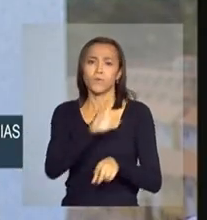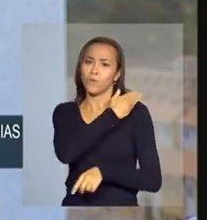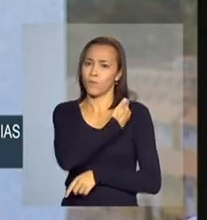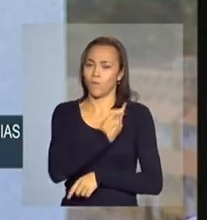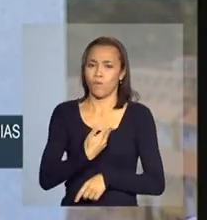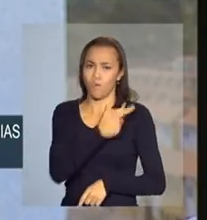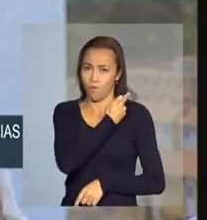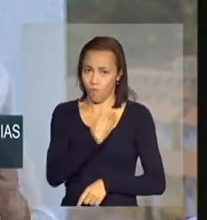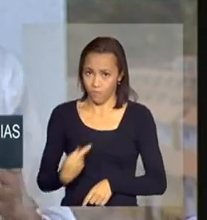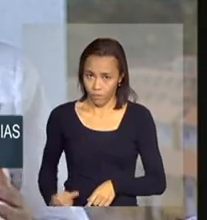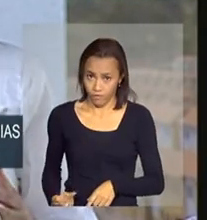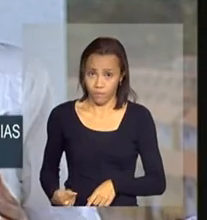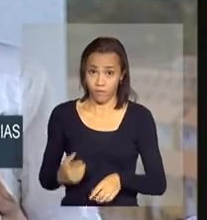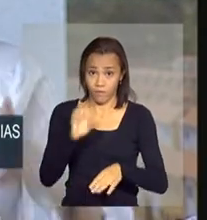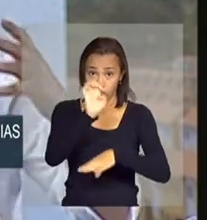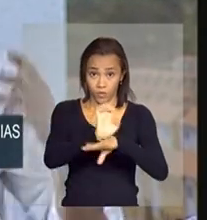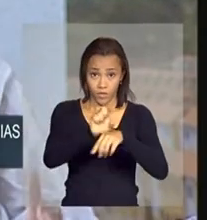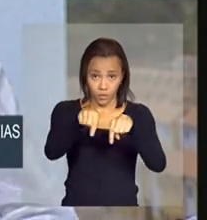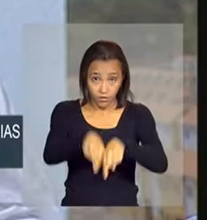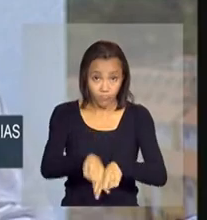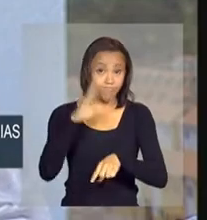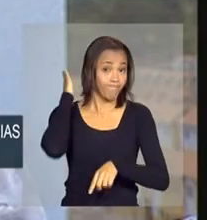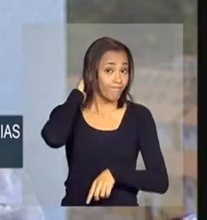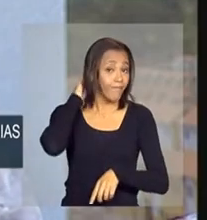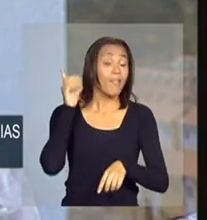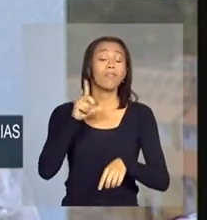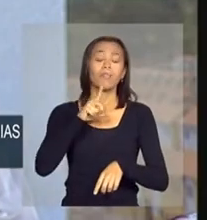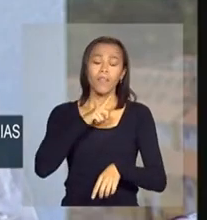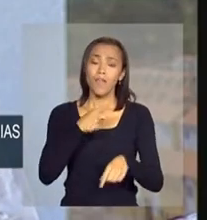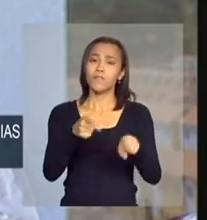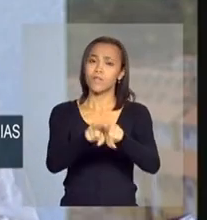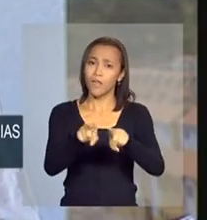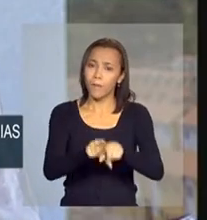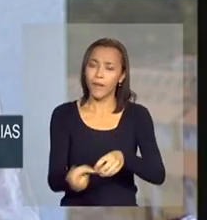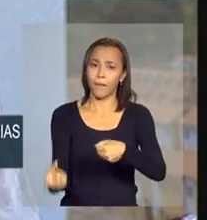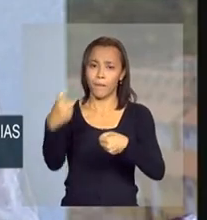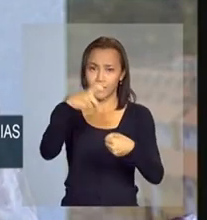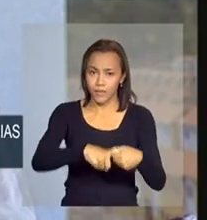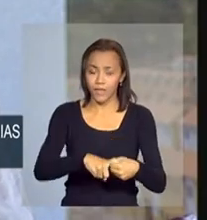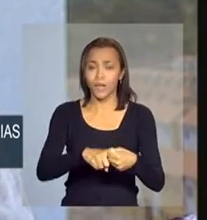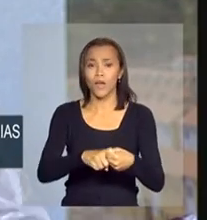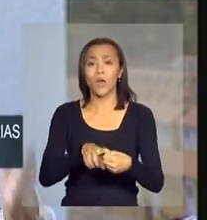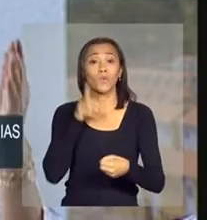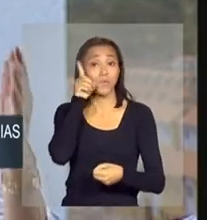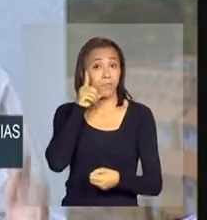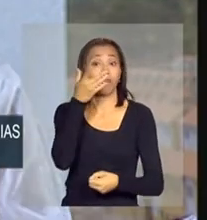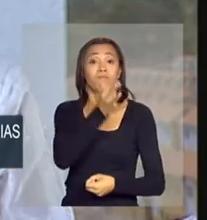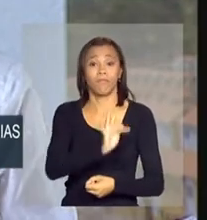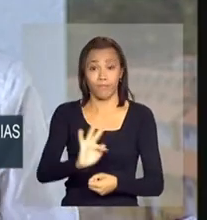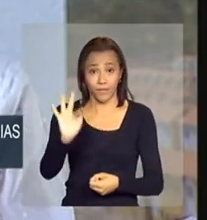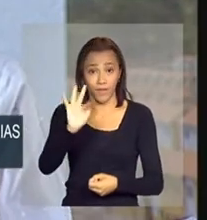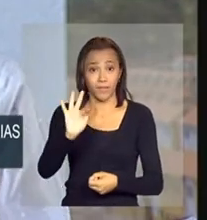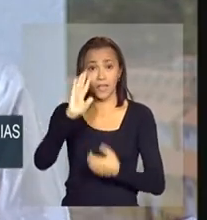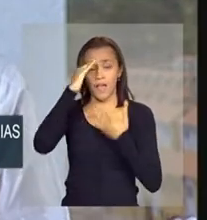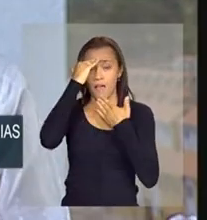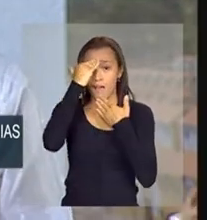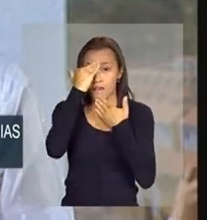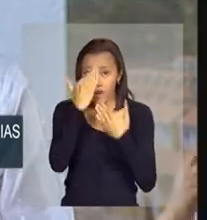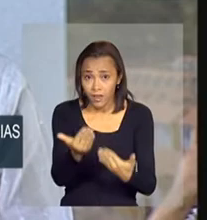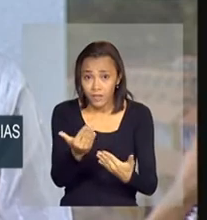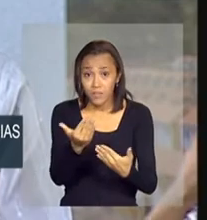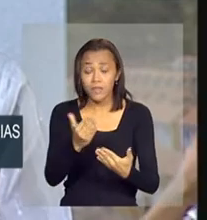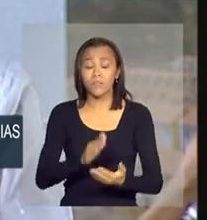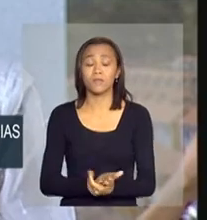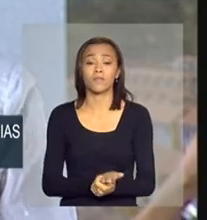estado nós temos também a parceria com senhores deputados federais agradeço